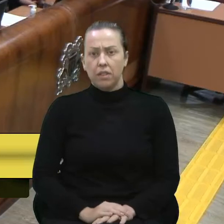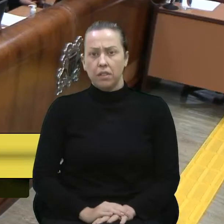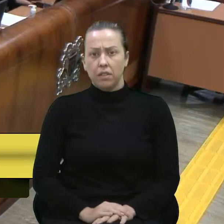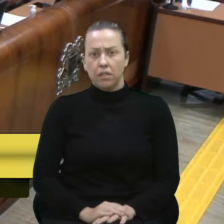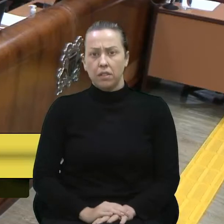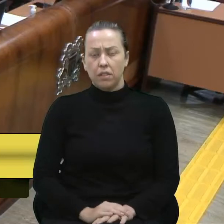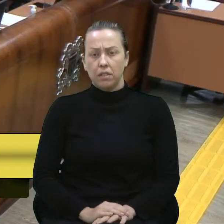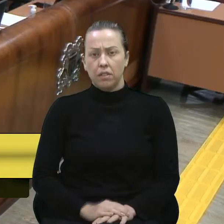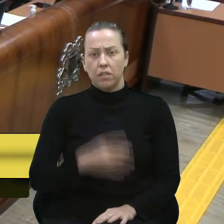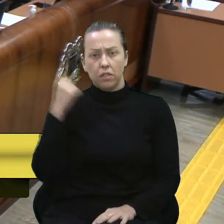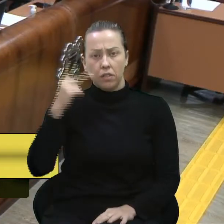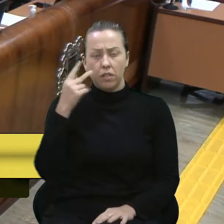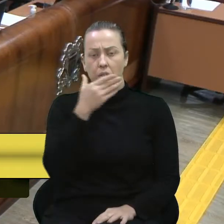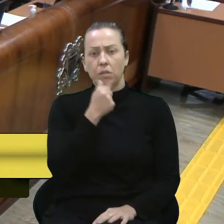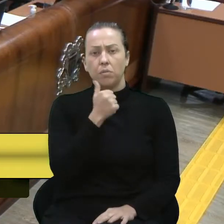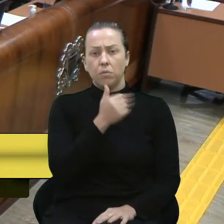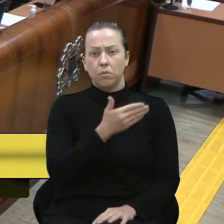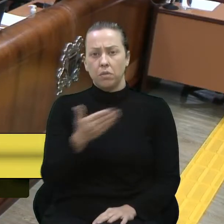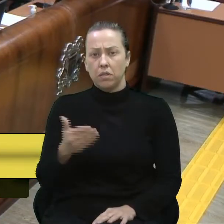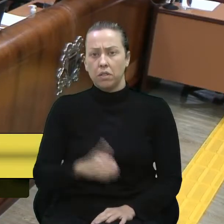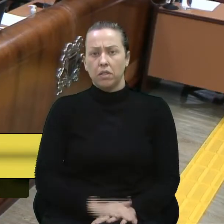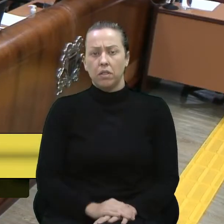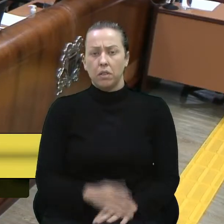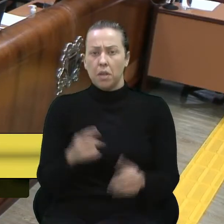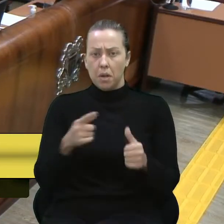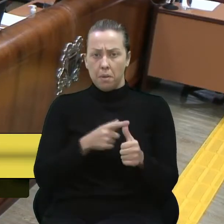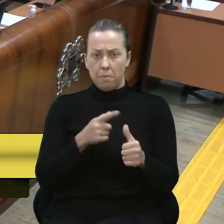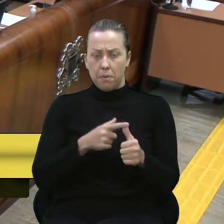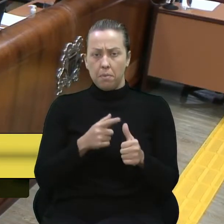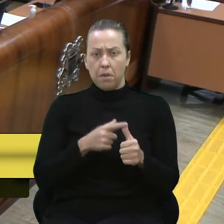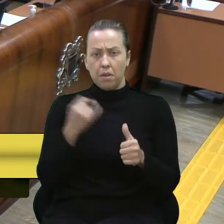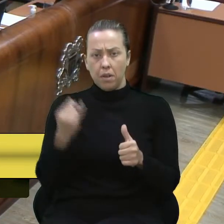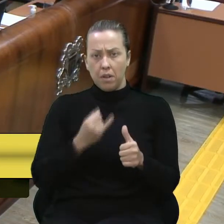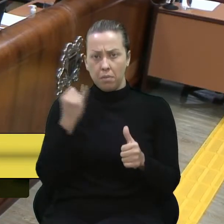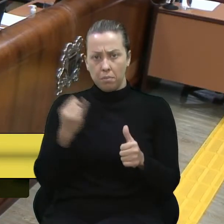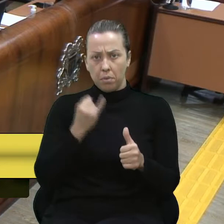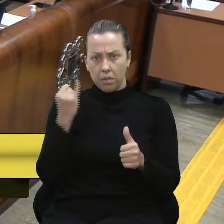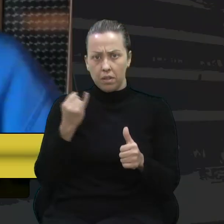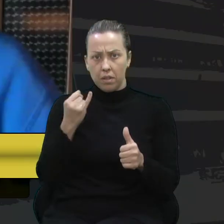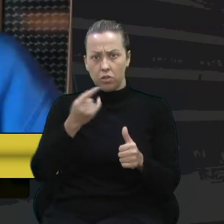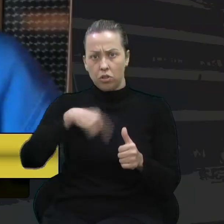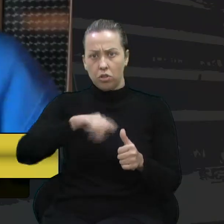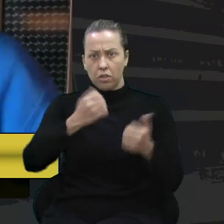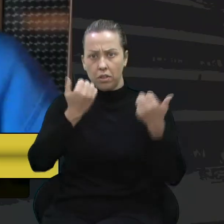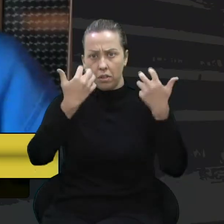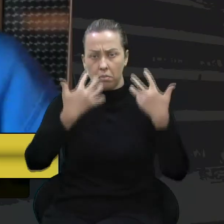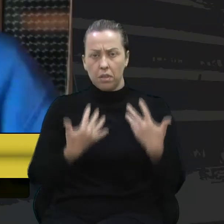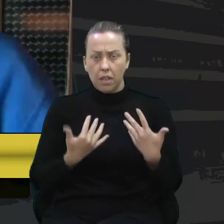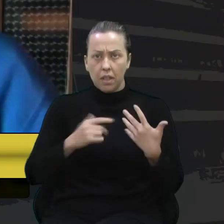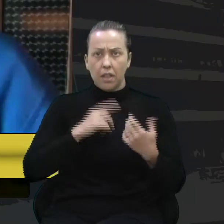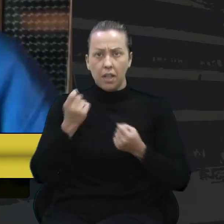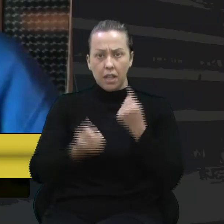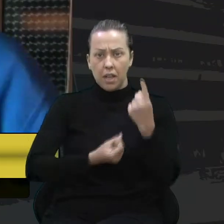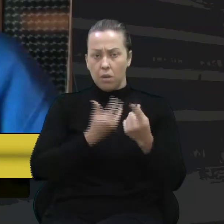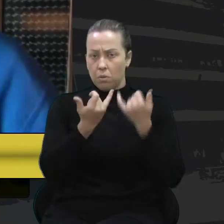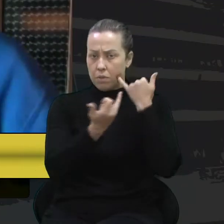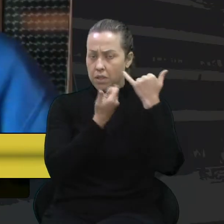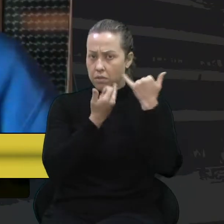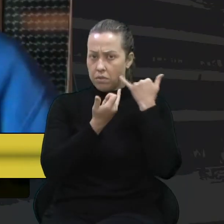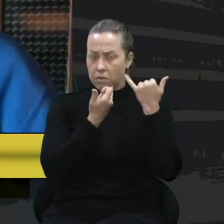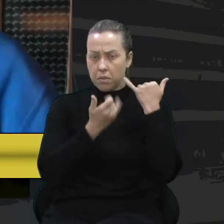presidente, senhoras e senhores vereadores. Bom, primeiro, acho que é importante a gente trazer aqui também algumas informações,